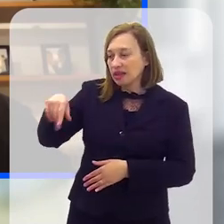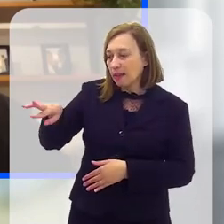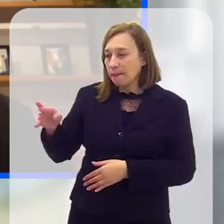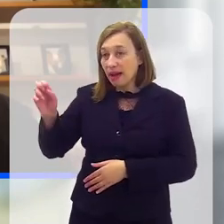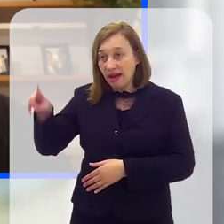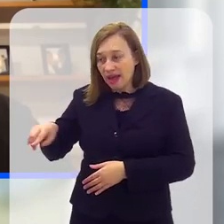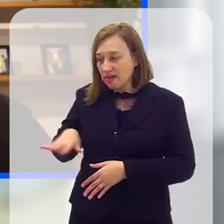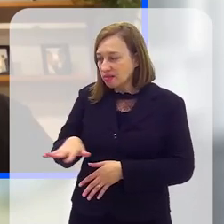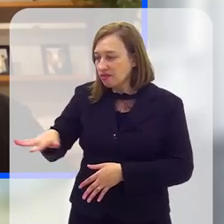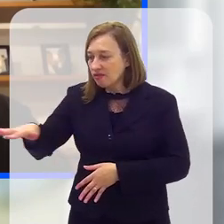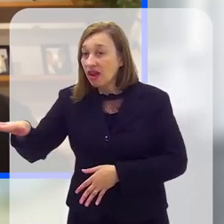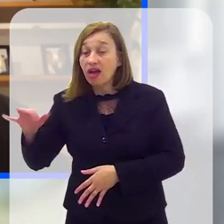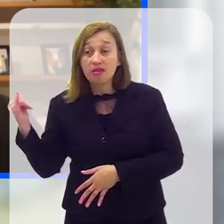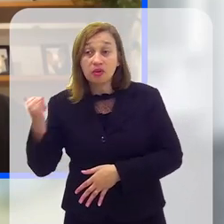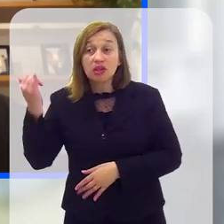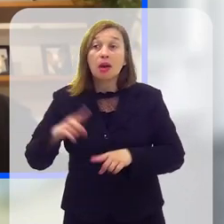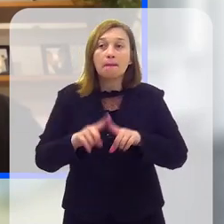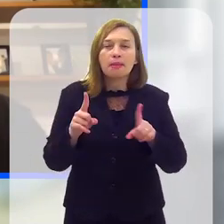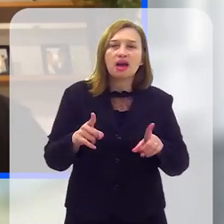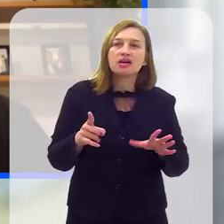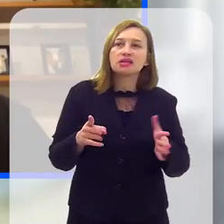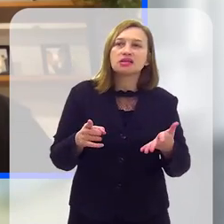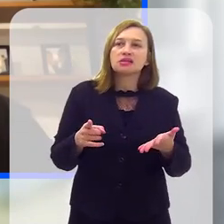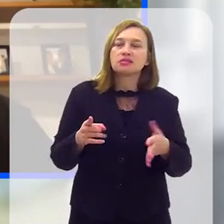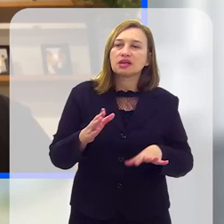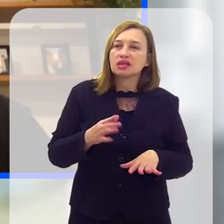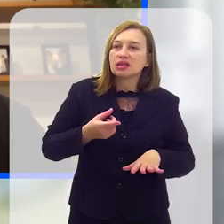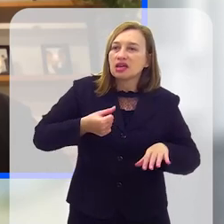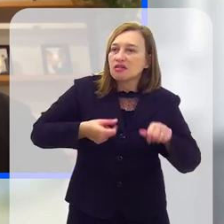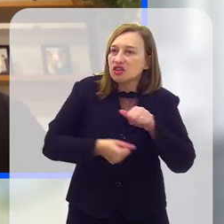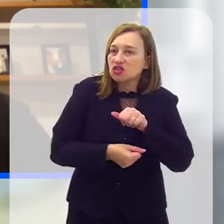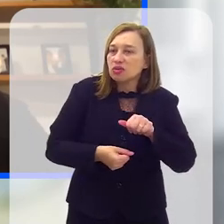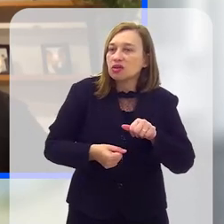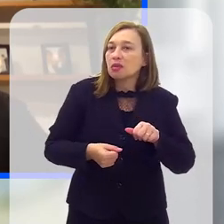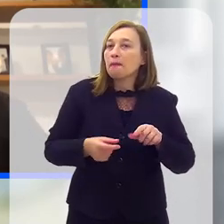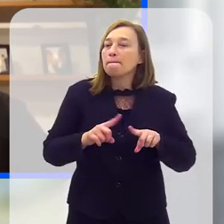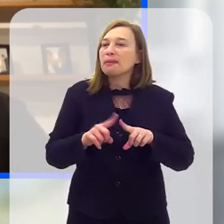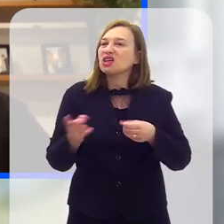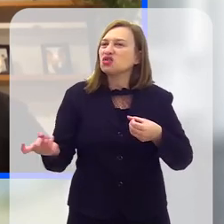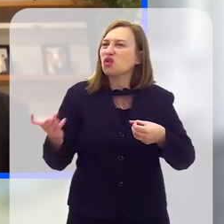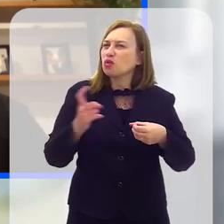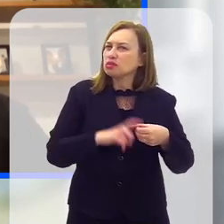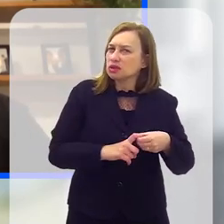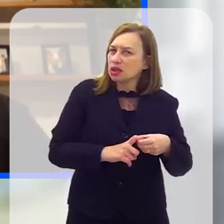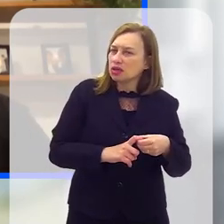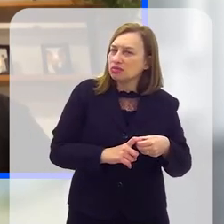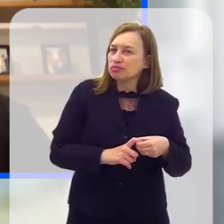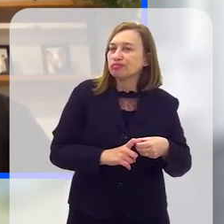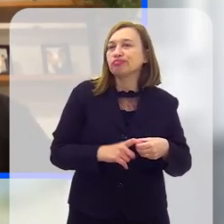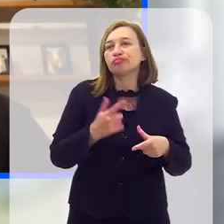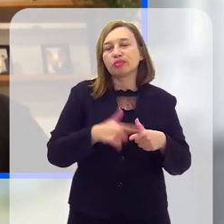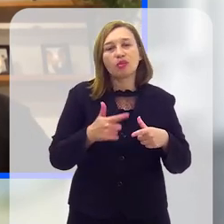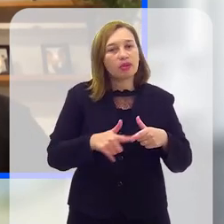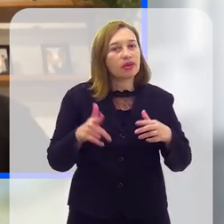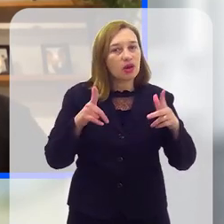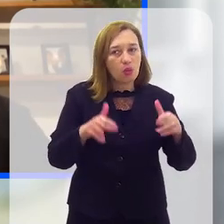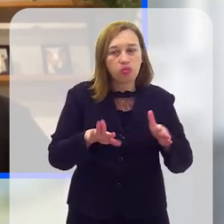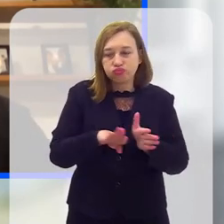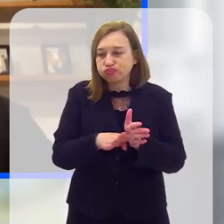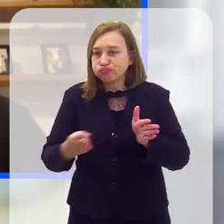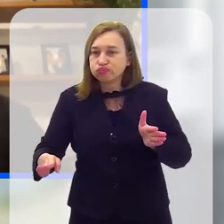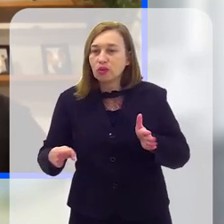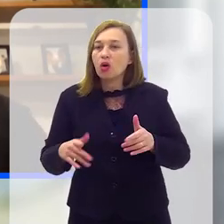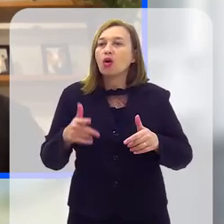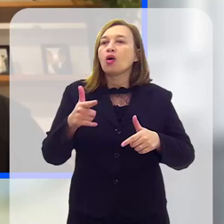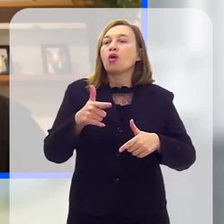no Complexo da Maré é muito importante, né? Mas por mais que haja investimentos recorrentes, parece que voltamos ao mesmo ponto em relação aos